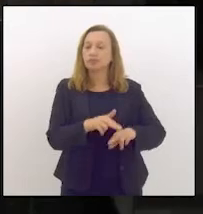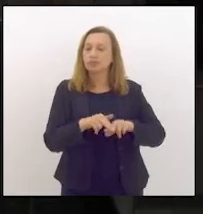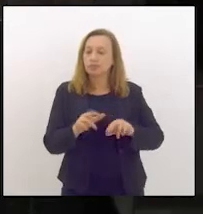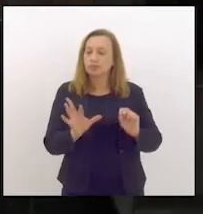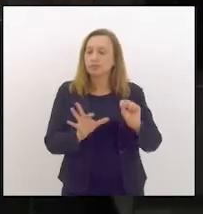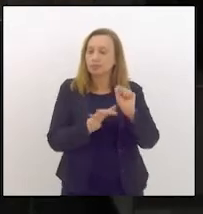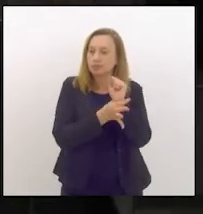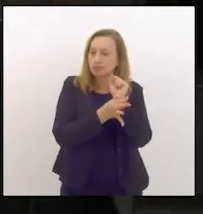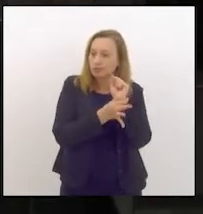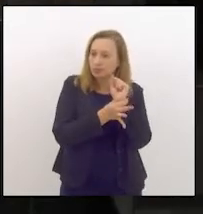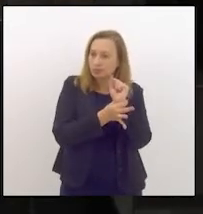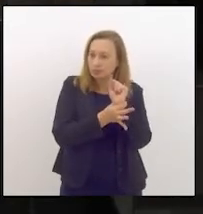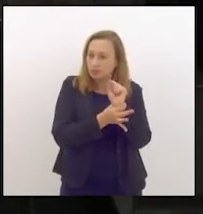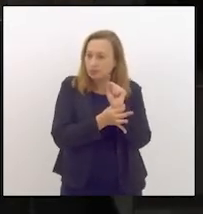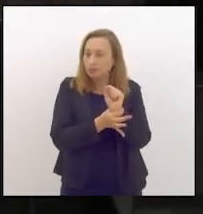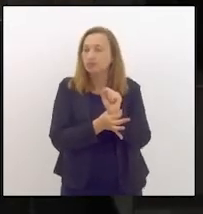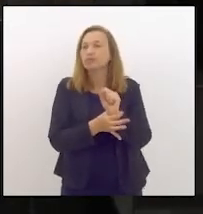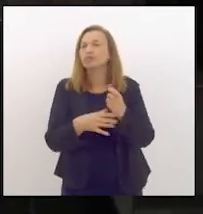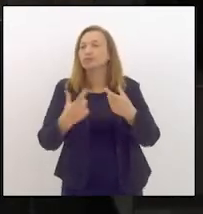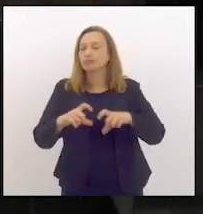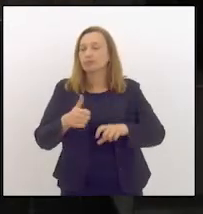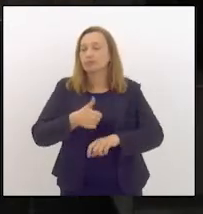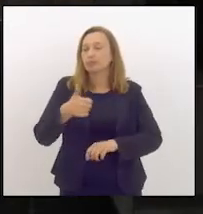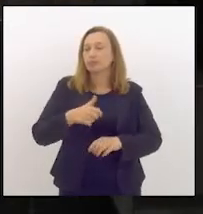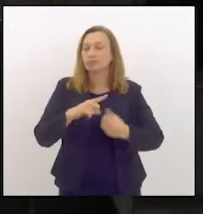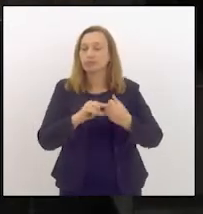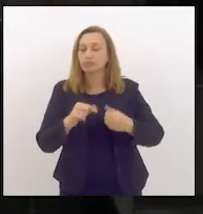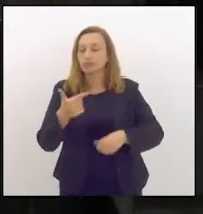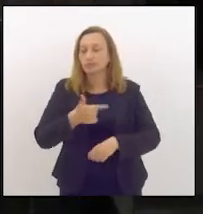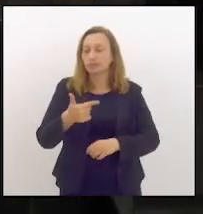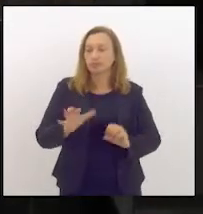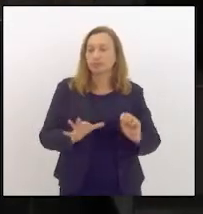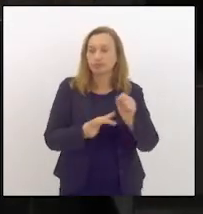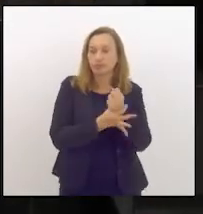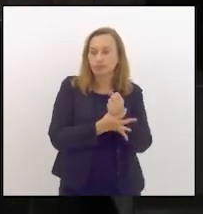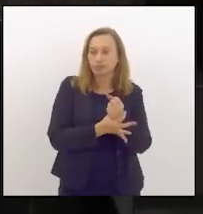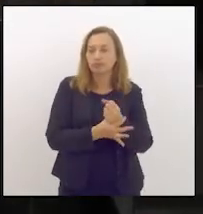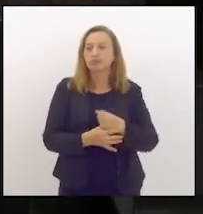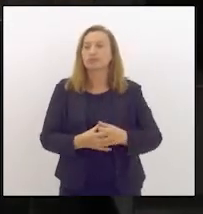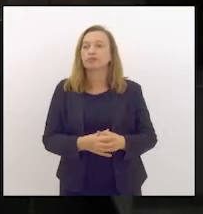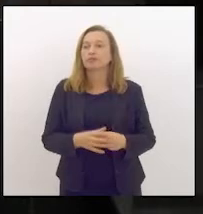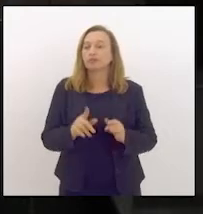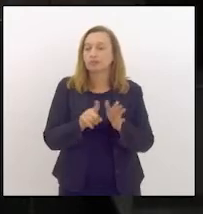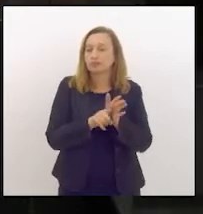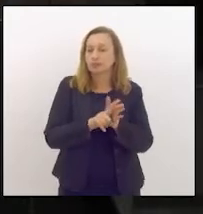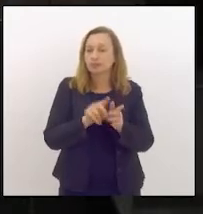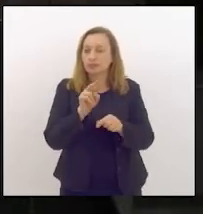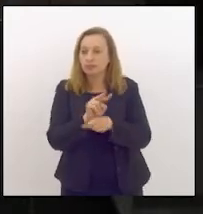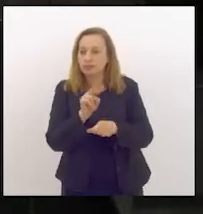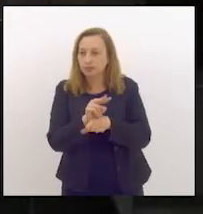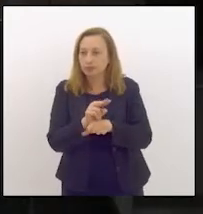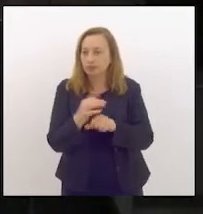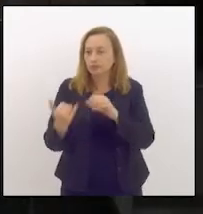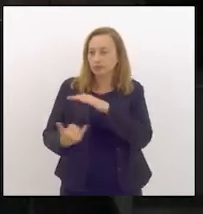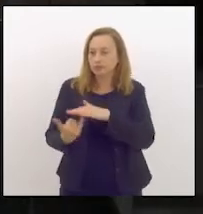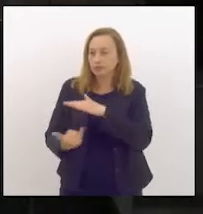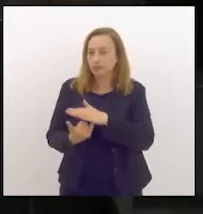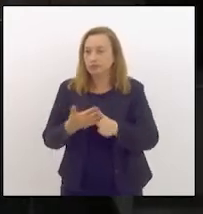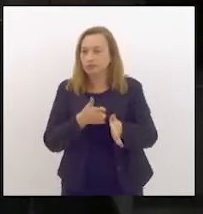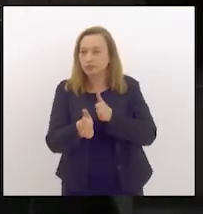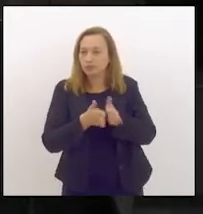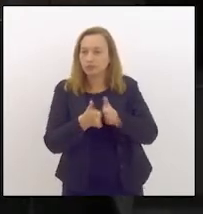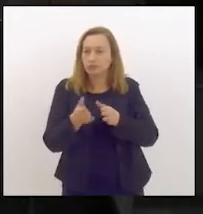segurança falar com o primeiro do artigo 2º que por razões de segurança o fiscal institucional o